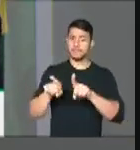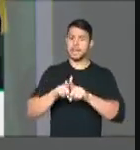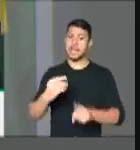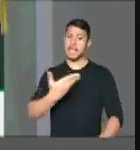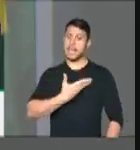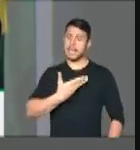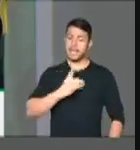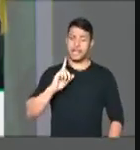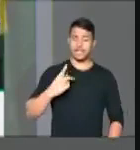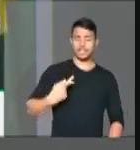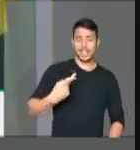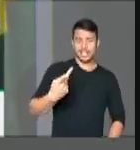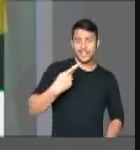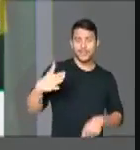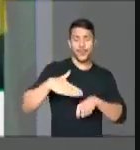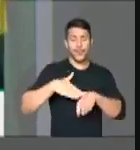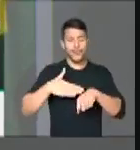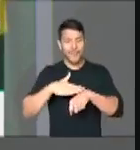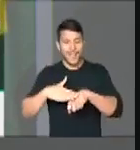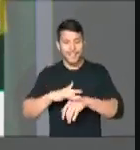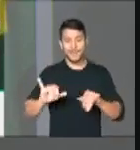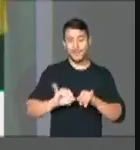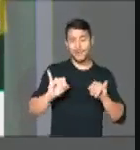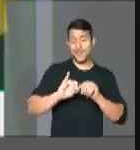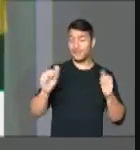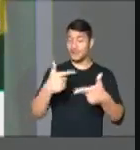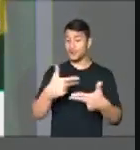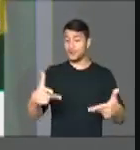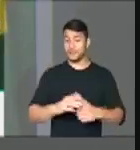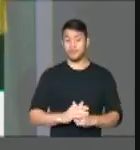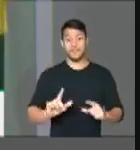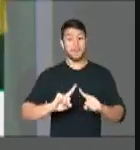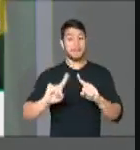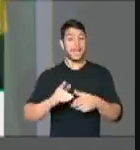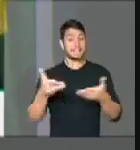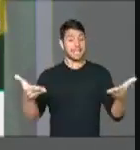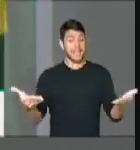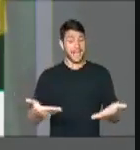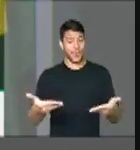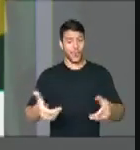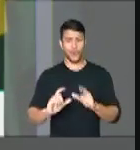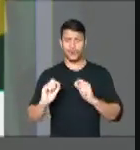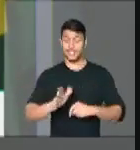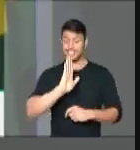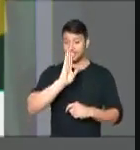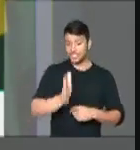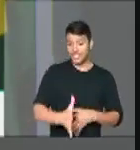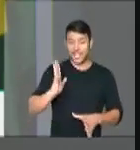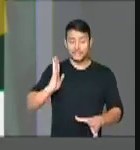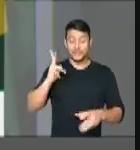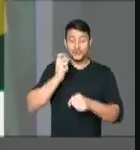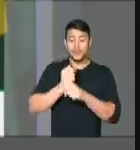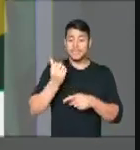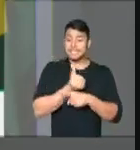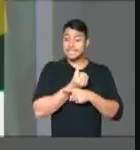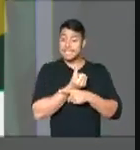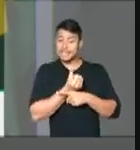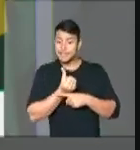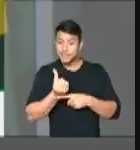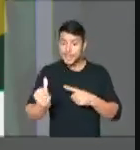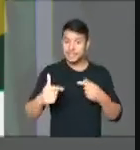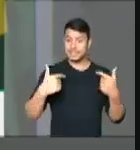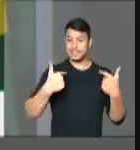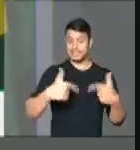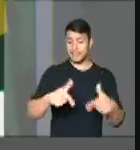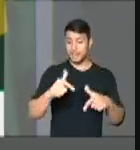fala besteira às vezes também, brincando. Falando um pouco agora sobre esses 6 meses de legislatura, acho que foram 6